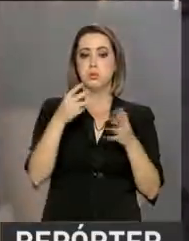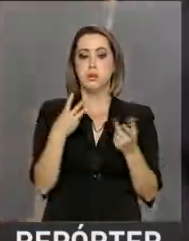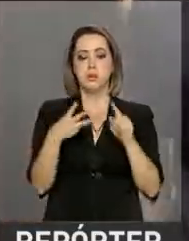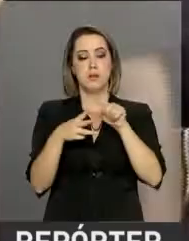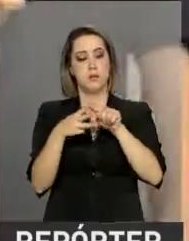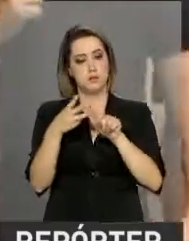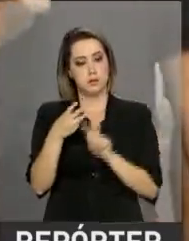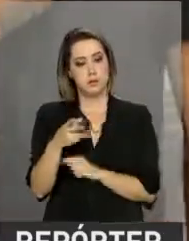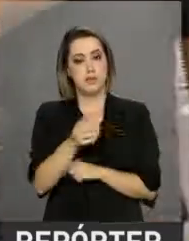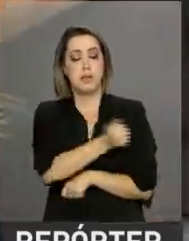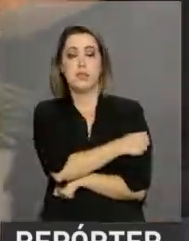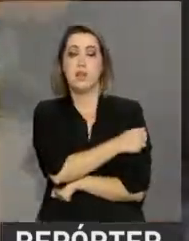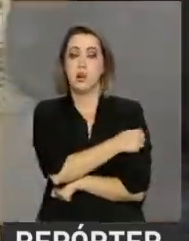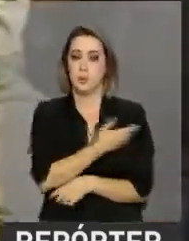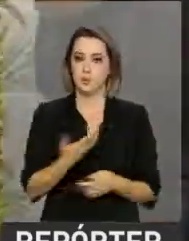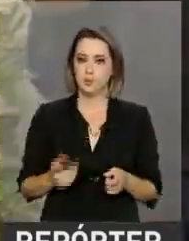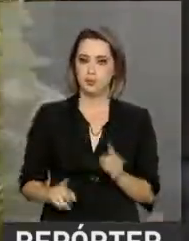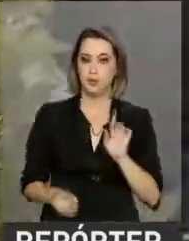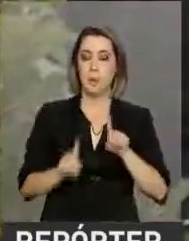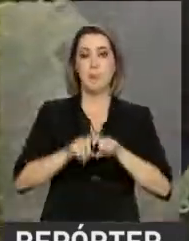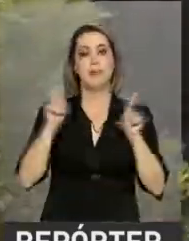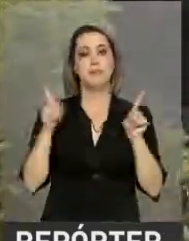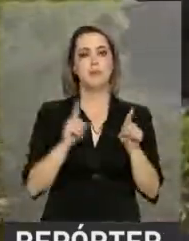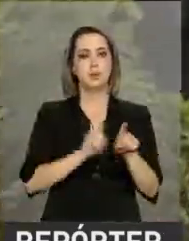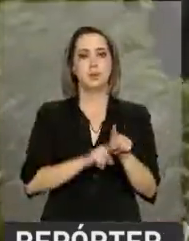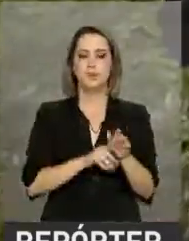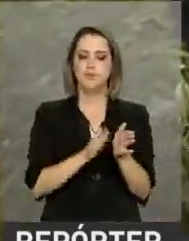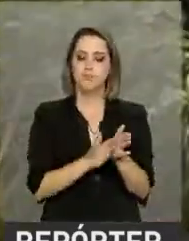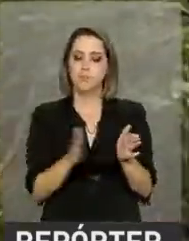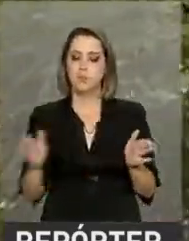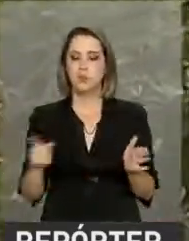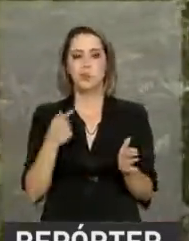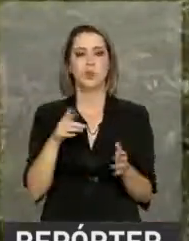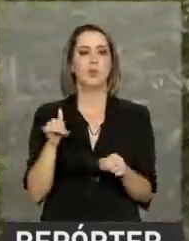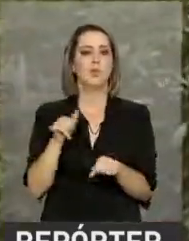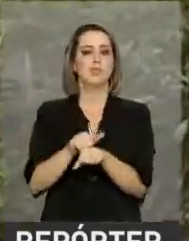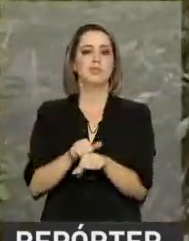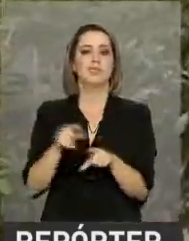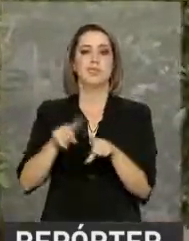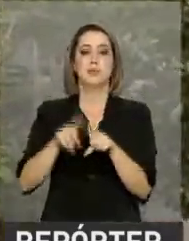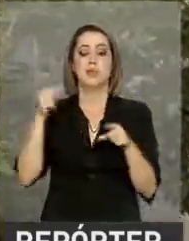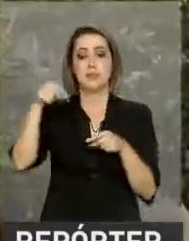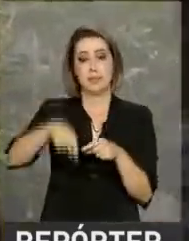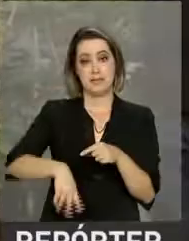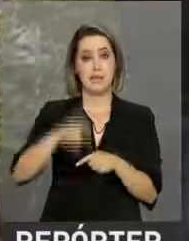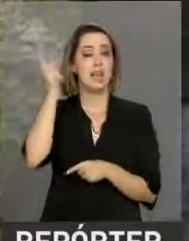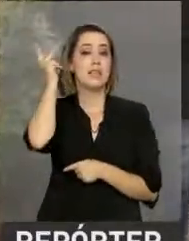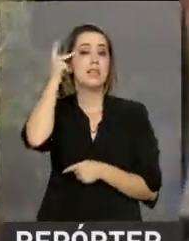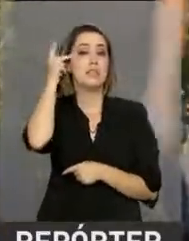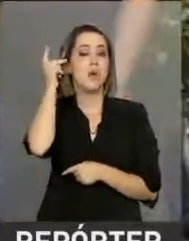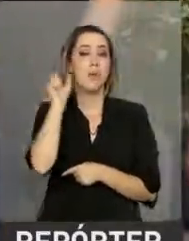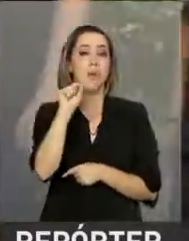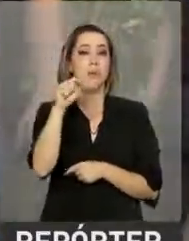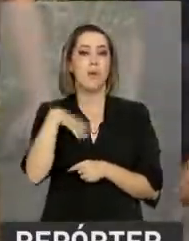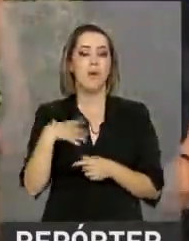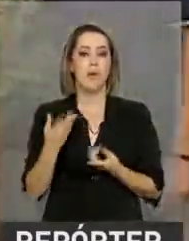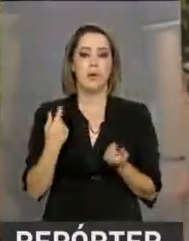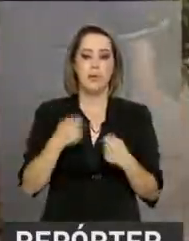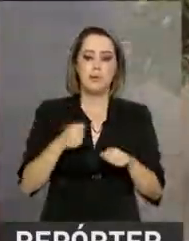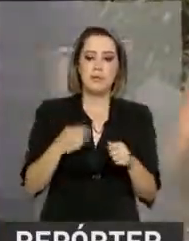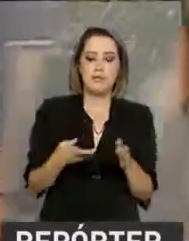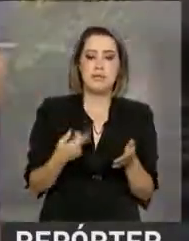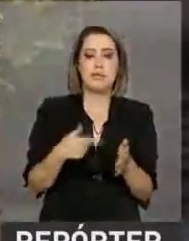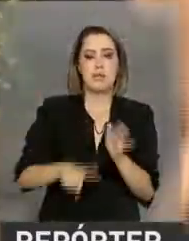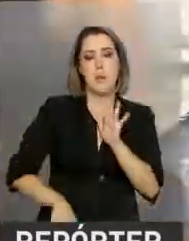escola. Convite aceito, mas a primeira etapa da viagem não é no aeroporto, e sim aqui na Avenida Paulista, em São Paulo, no consulado